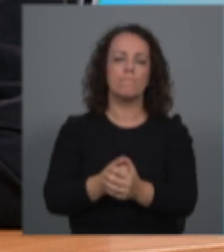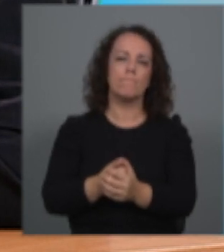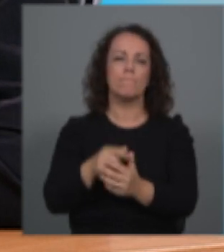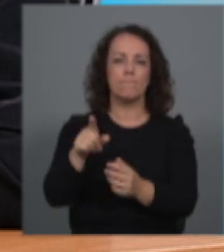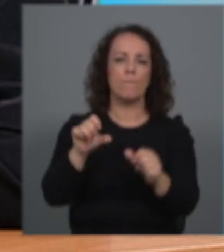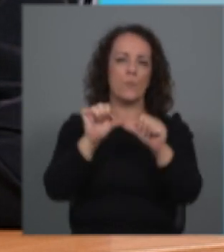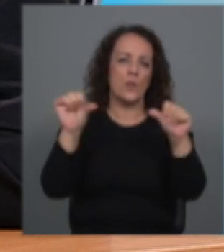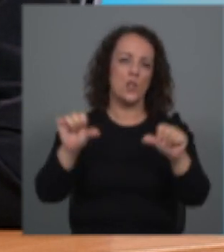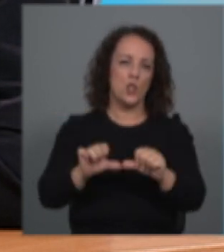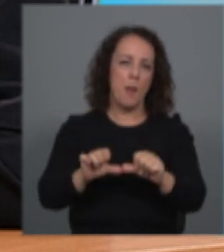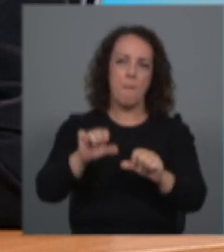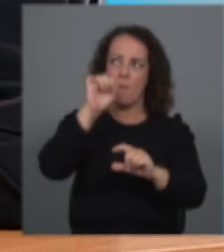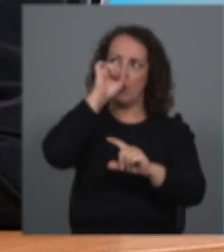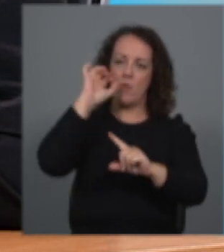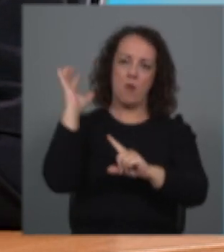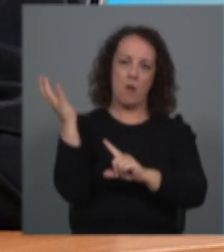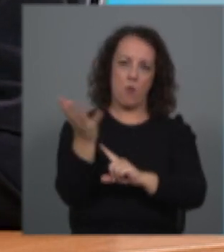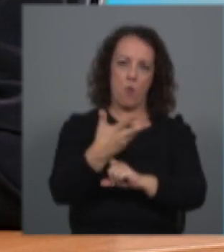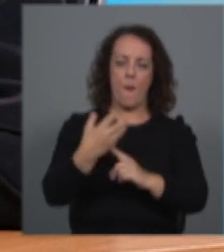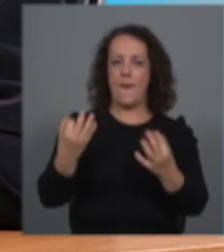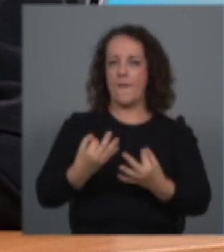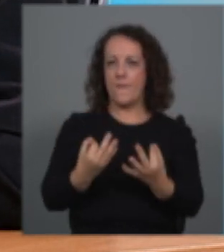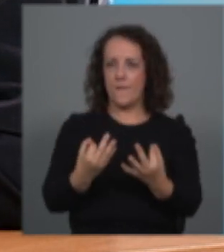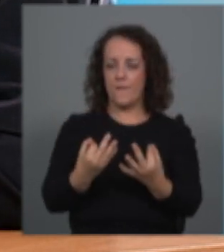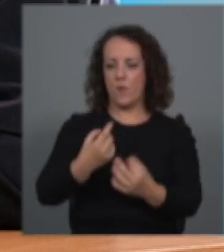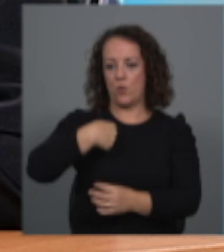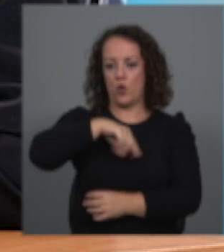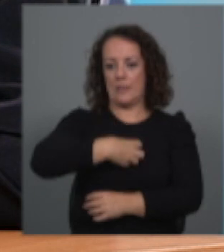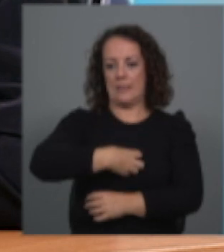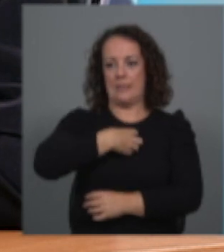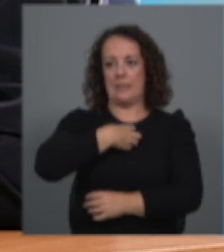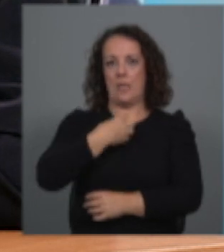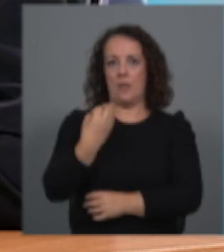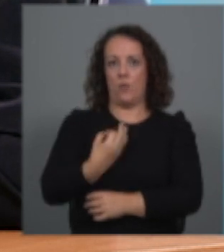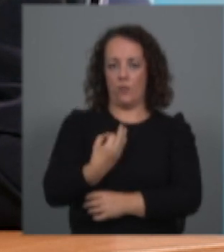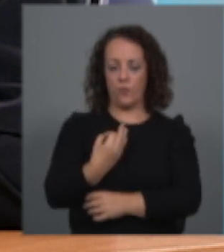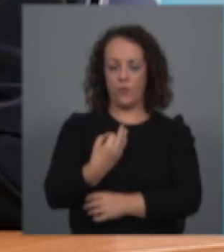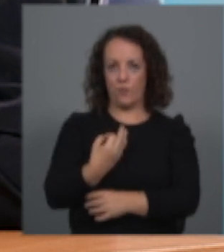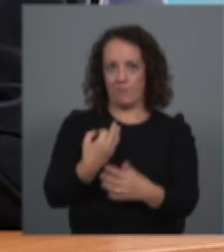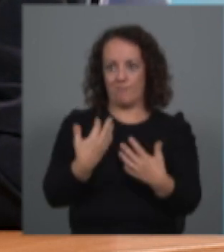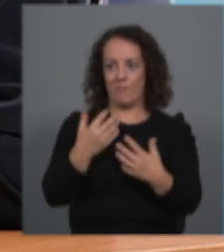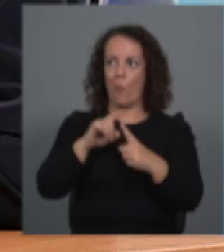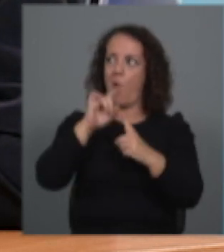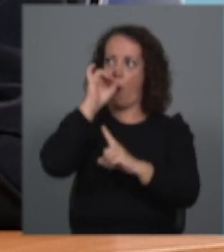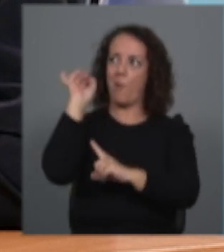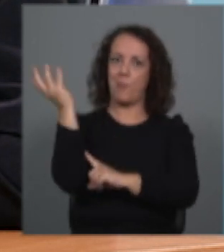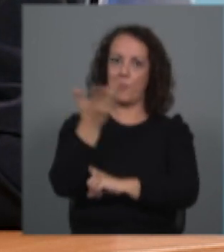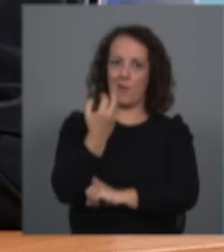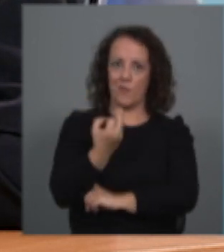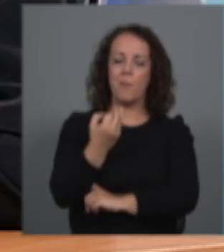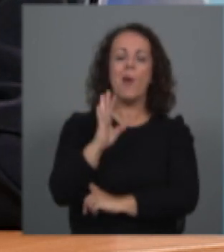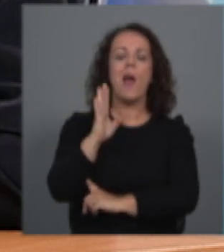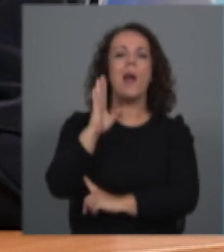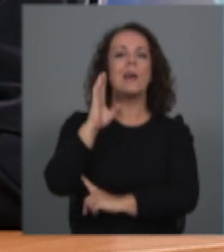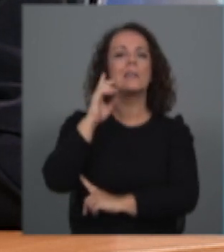temas ecológicos que sentimos vivos neste momento, era mais a descoberta